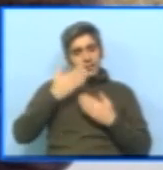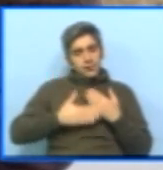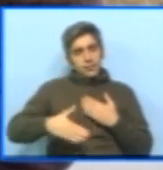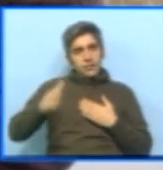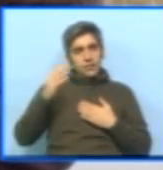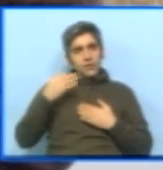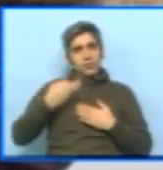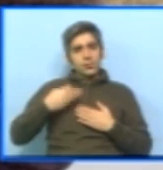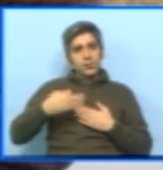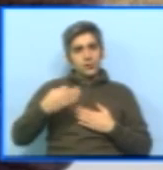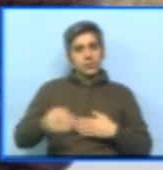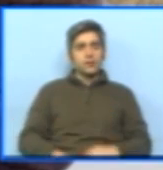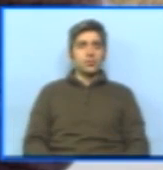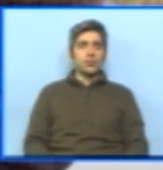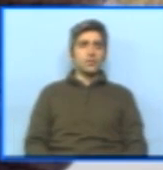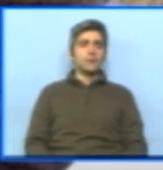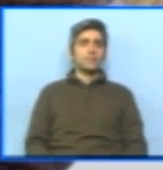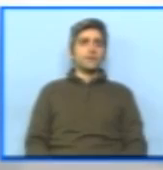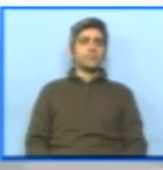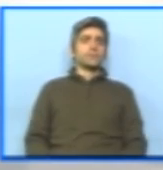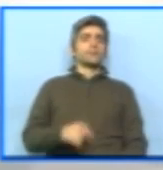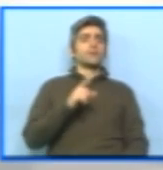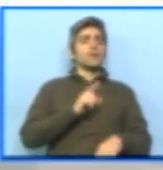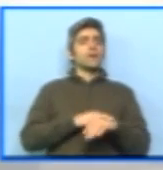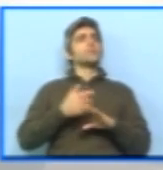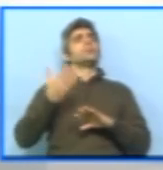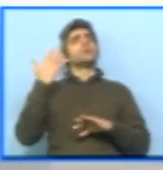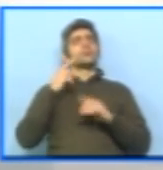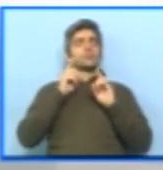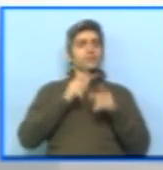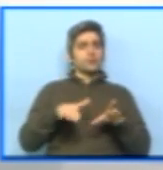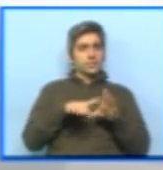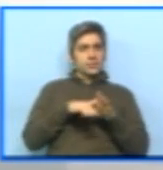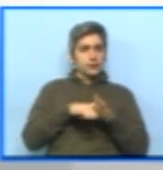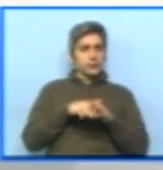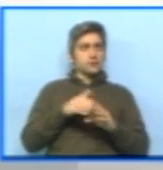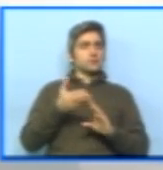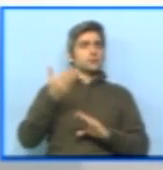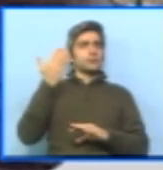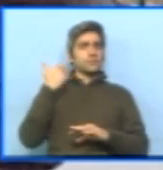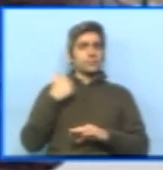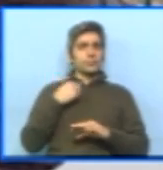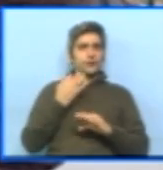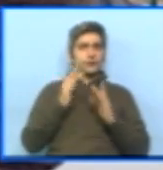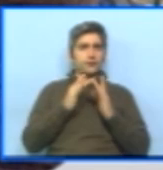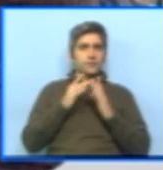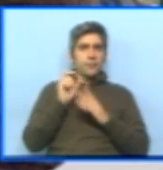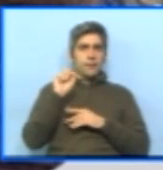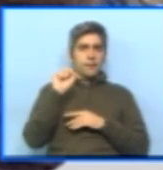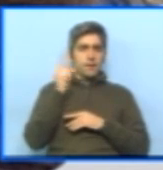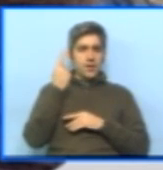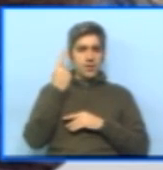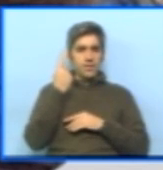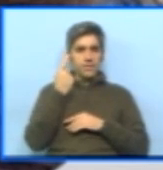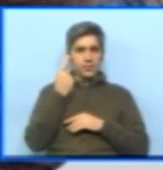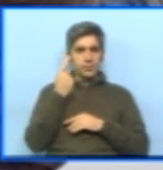pastoral, do dia-a-dia. Há quanto tempo é que participa nestas romarias quaresmais? Eu tive contacto pela primeira vez